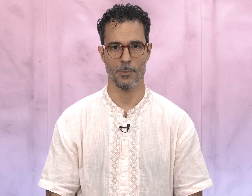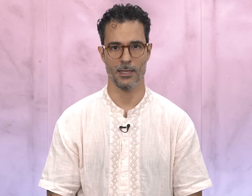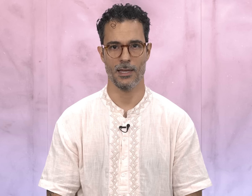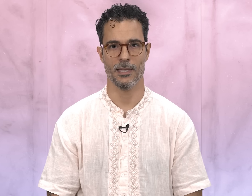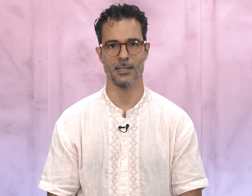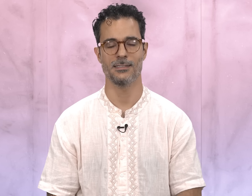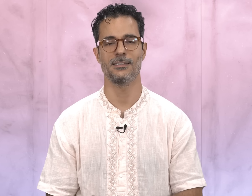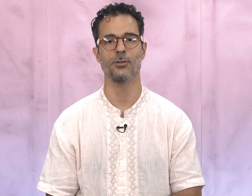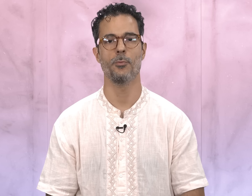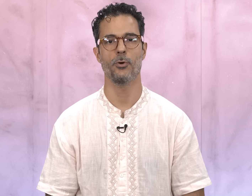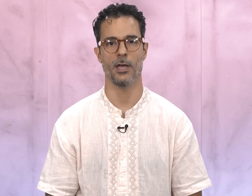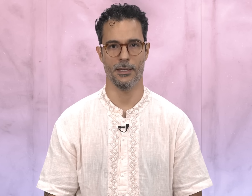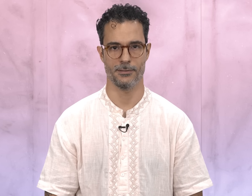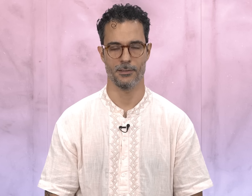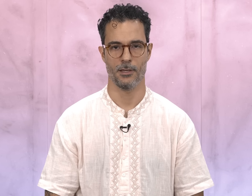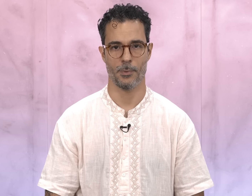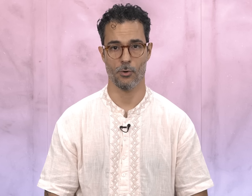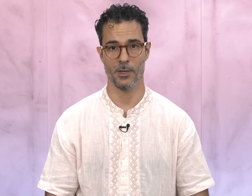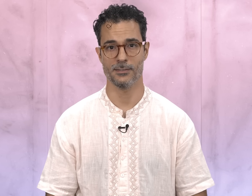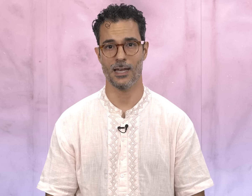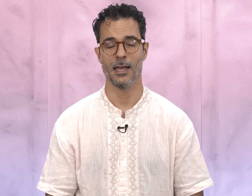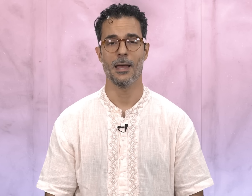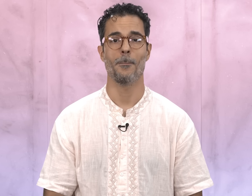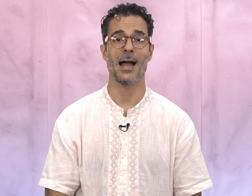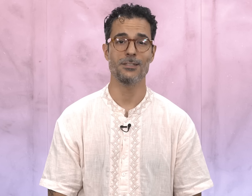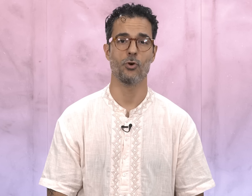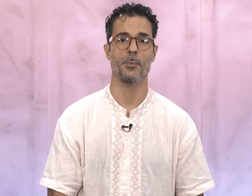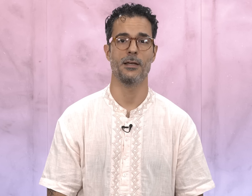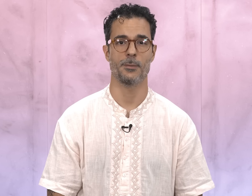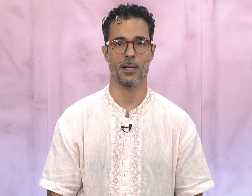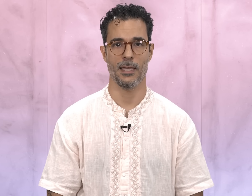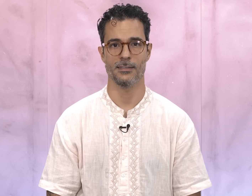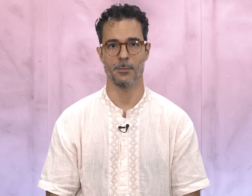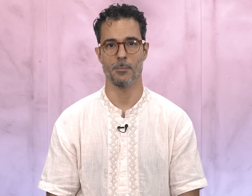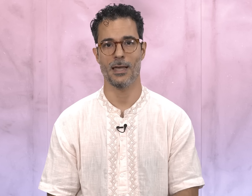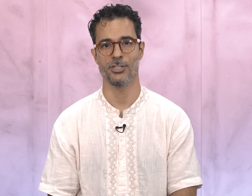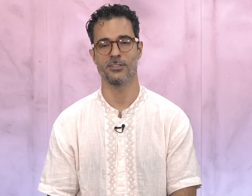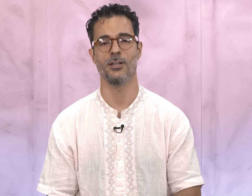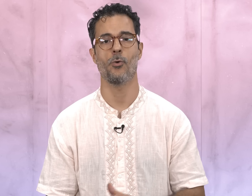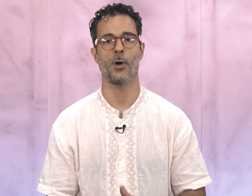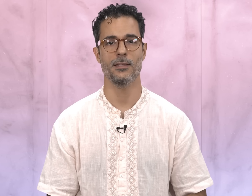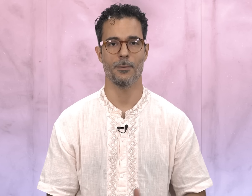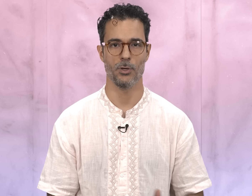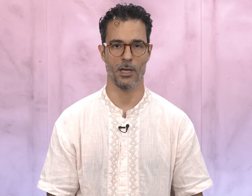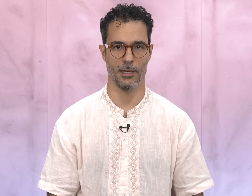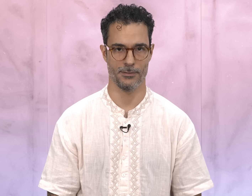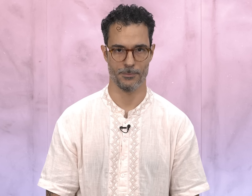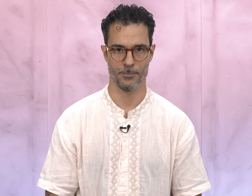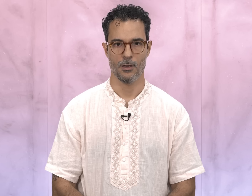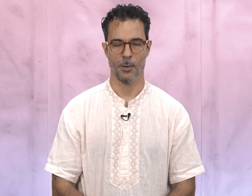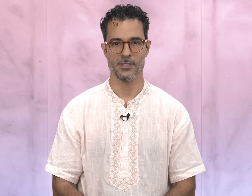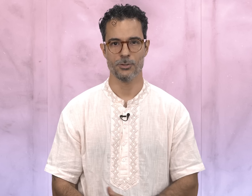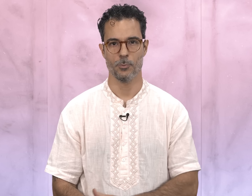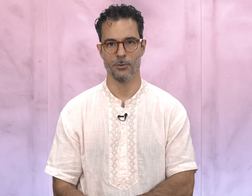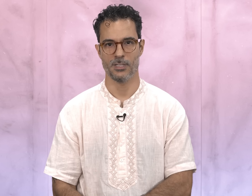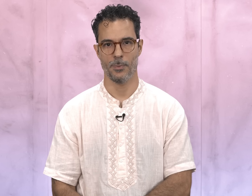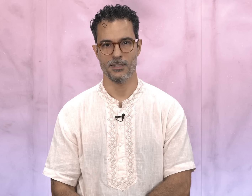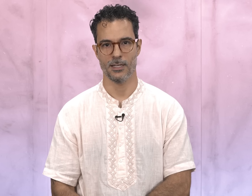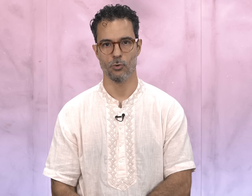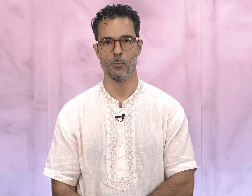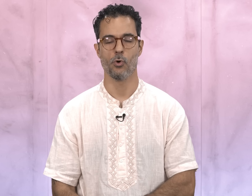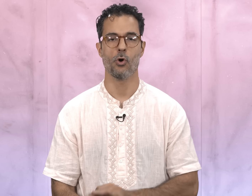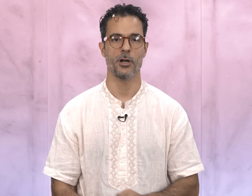imposto de renda para quem ganha até R$ 5.000. Para compensar, mais cobrança para quem recebe mais de R$ 50.000. Apesar de o